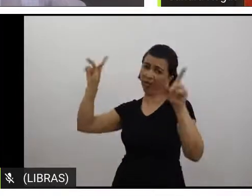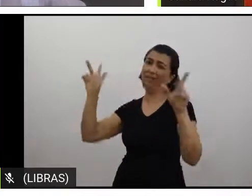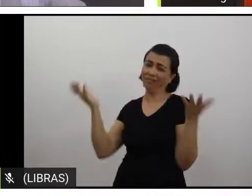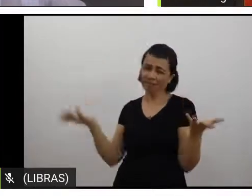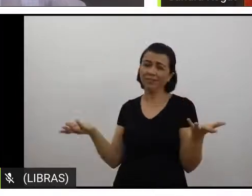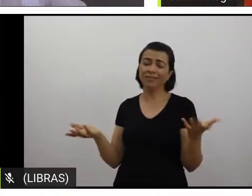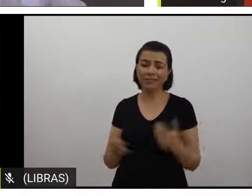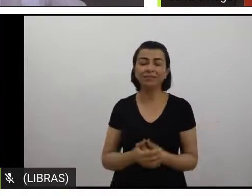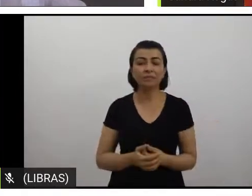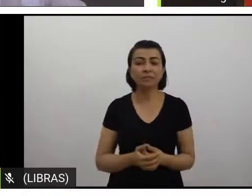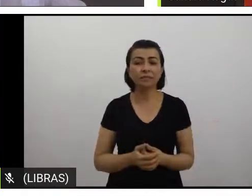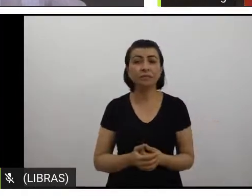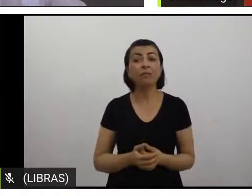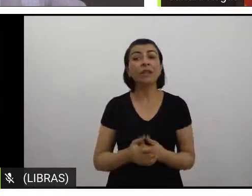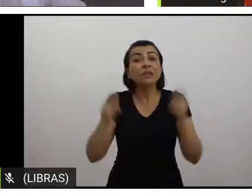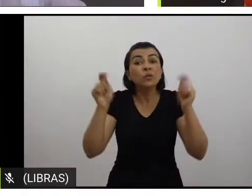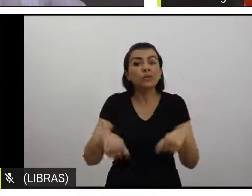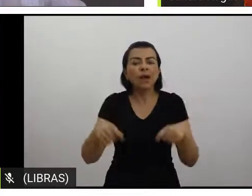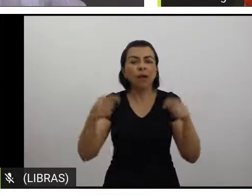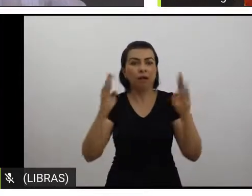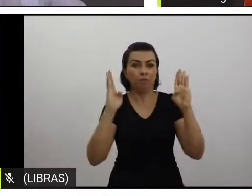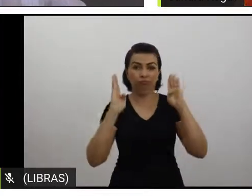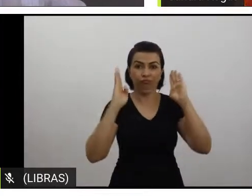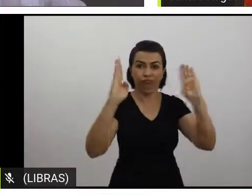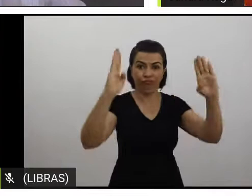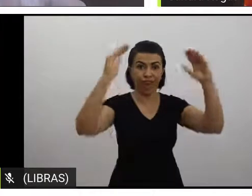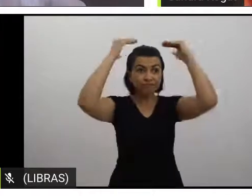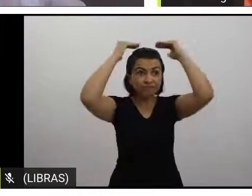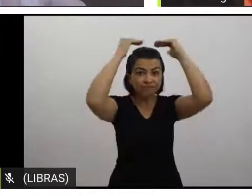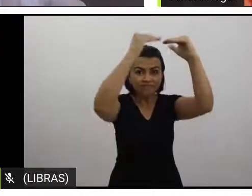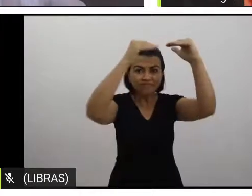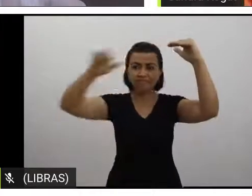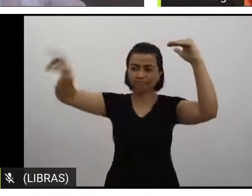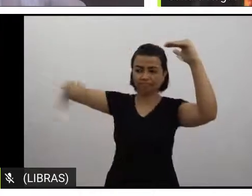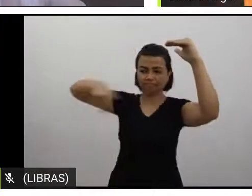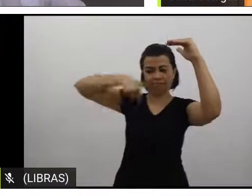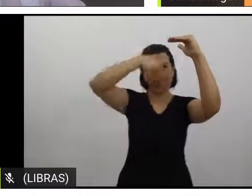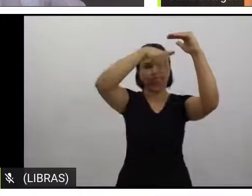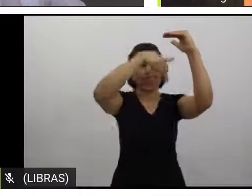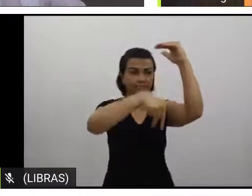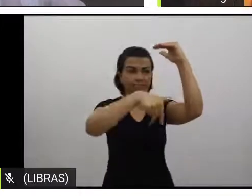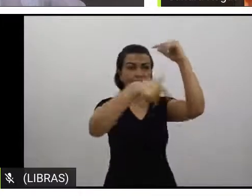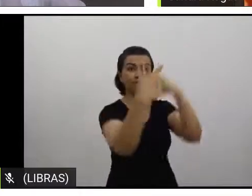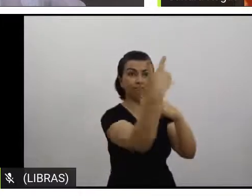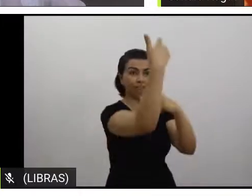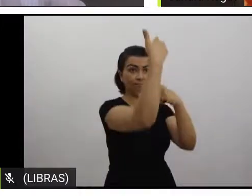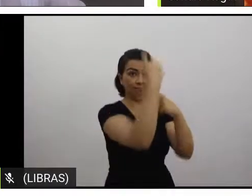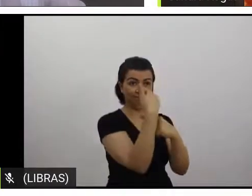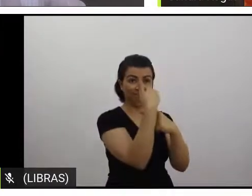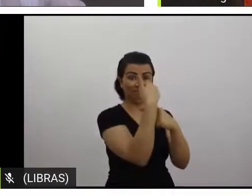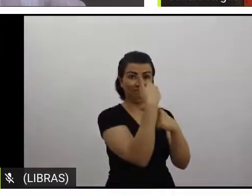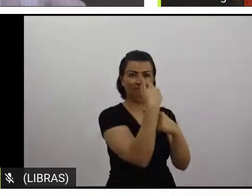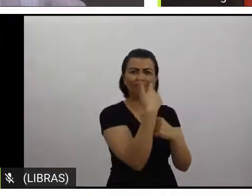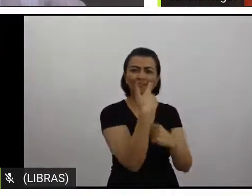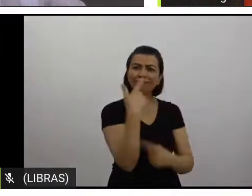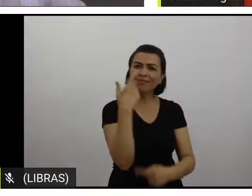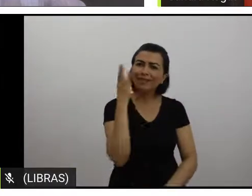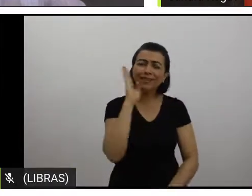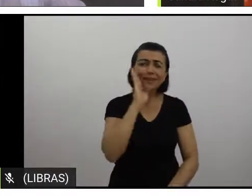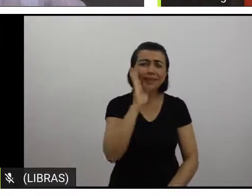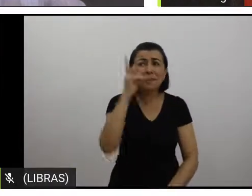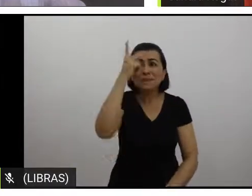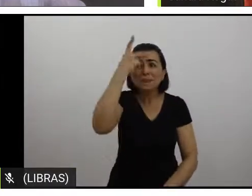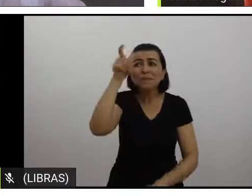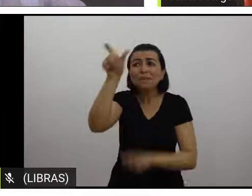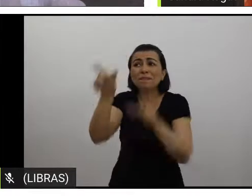esse exercício era muito rica. E você vê, pelos pequenos exemplos que aparecem ali,